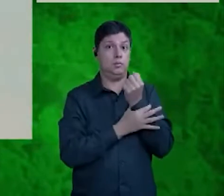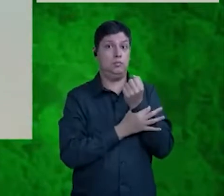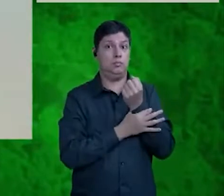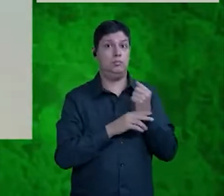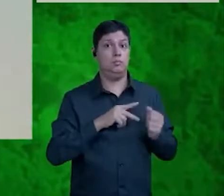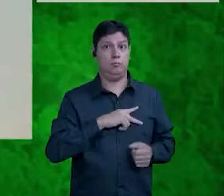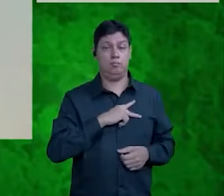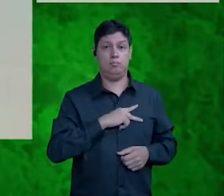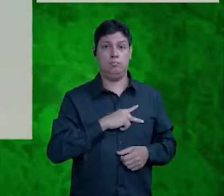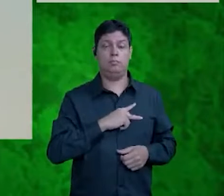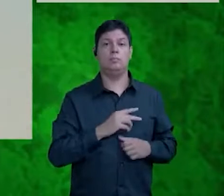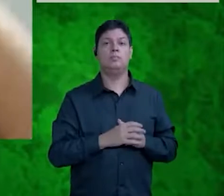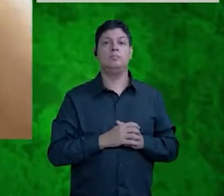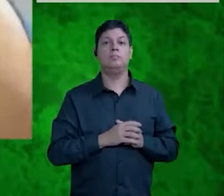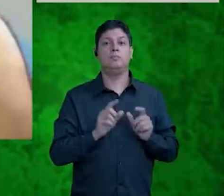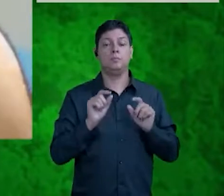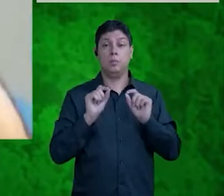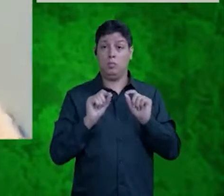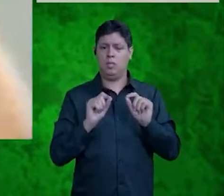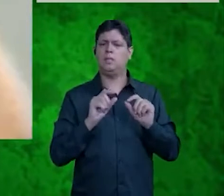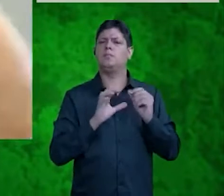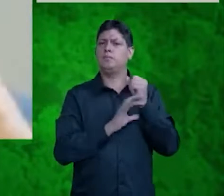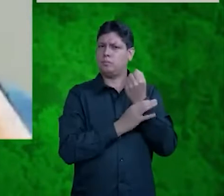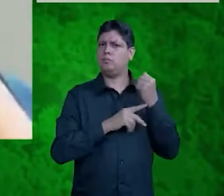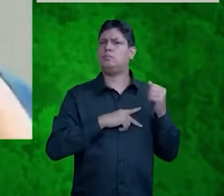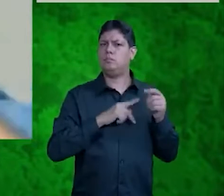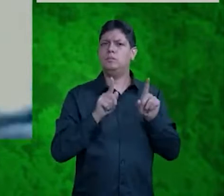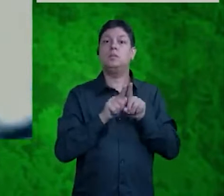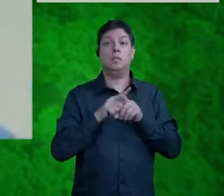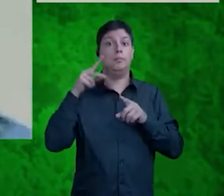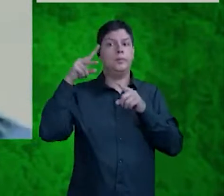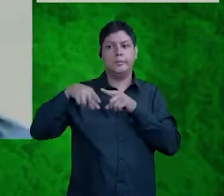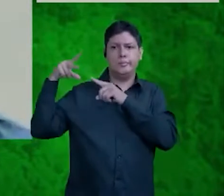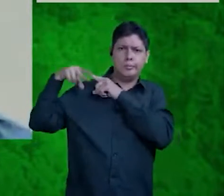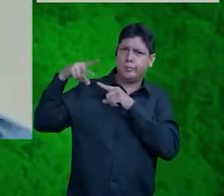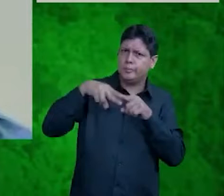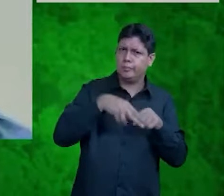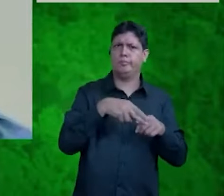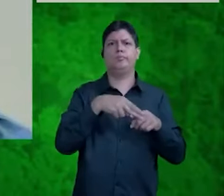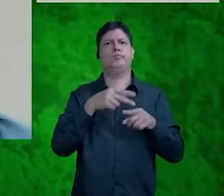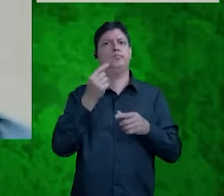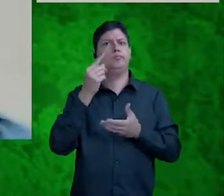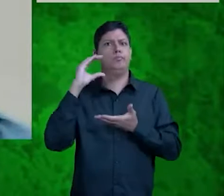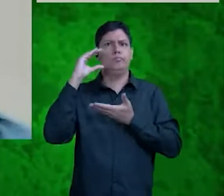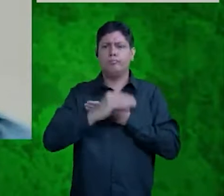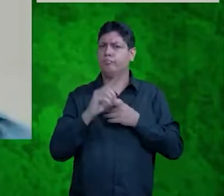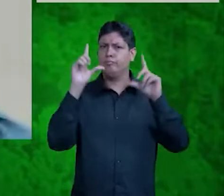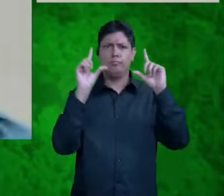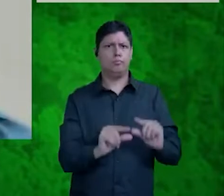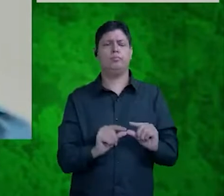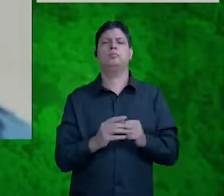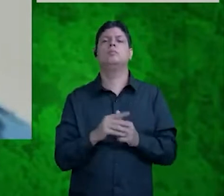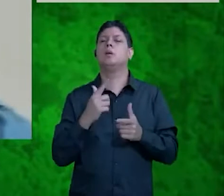Segurança pública também teve cortes no orçamento e é um problema de todas essas regiões de